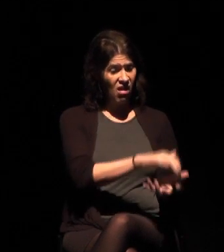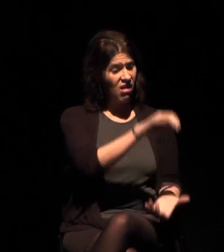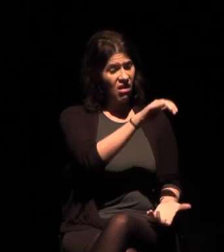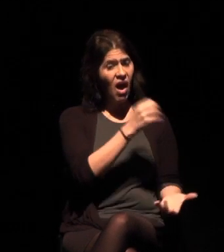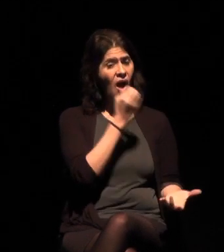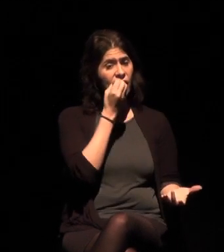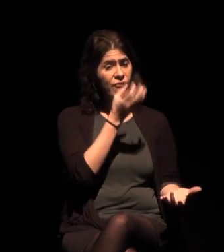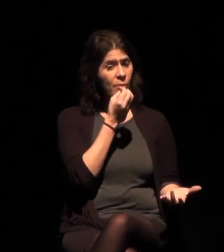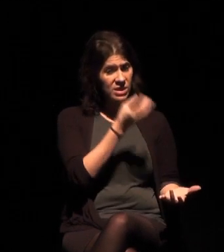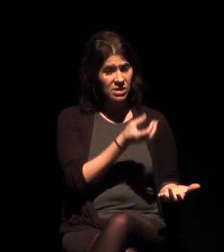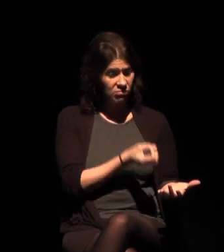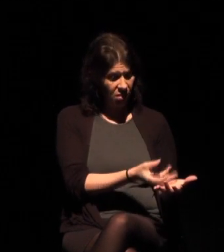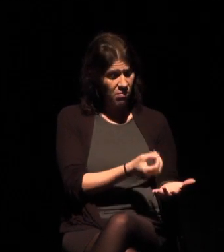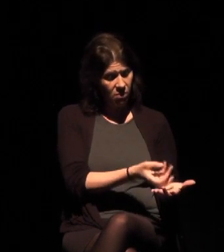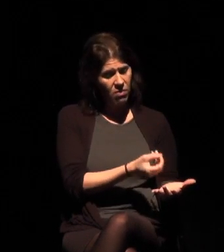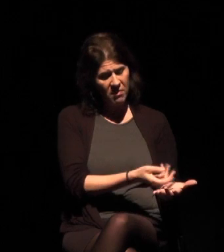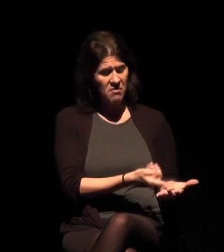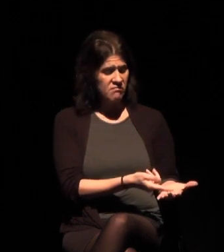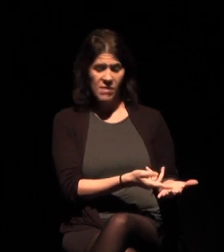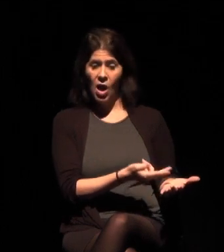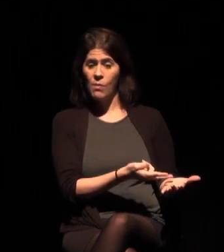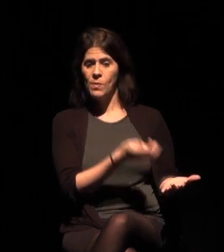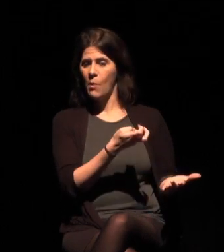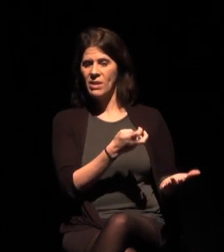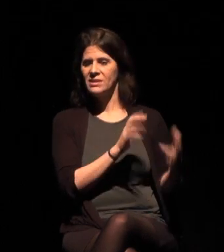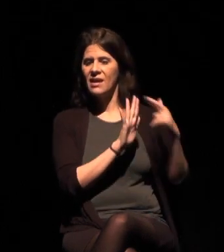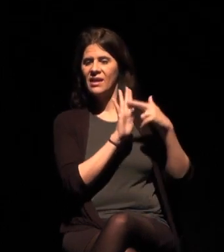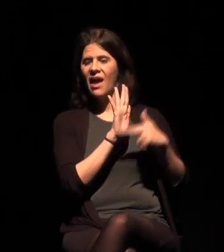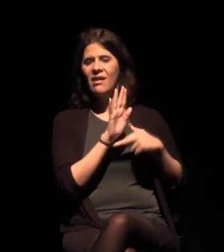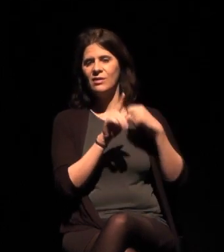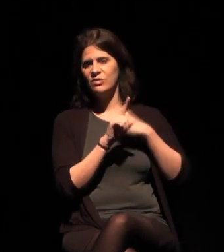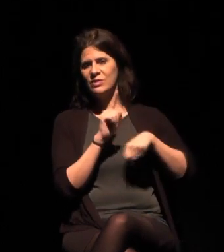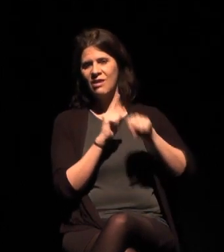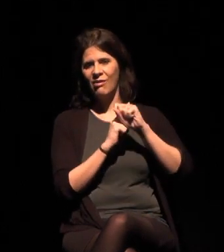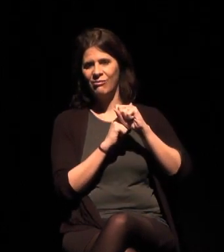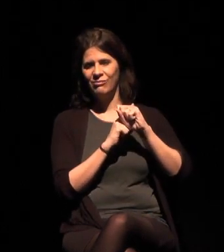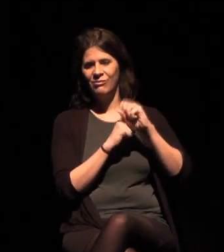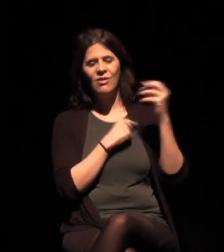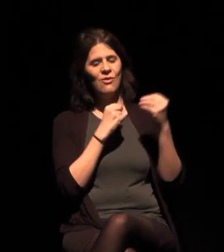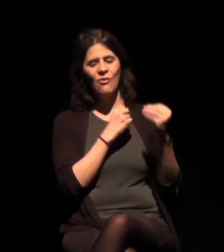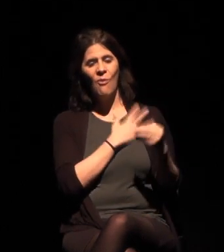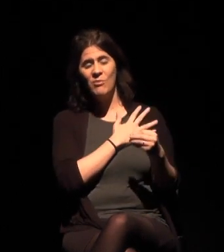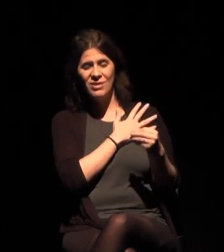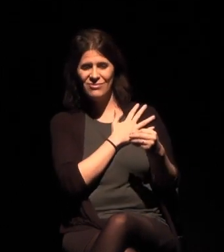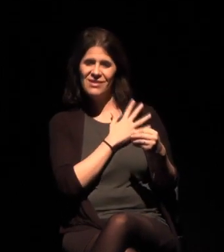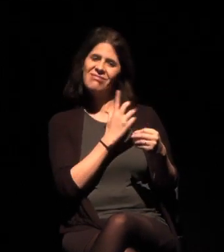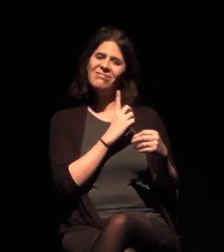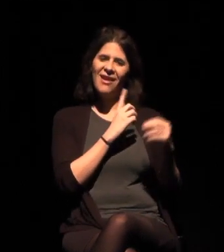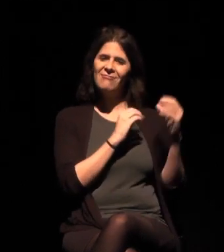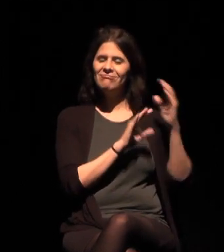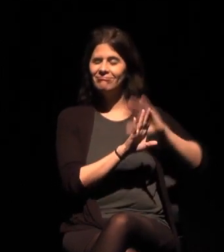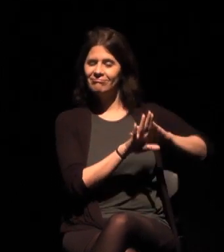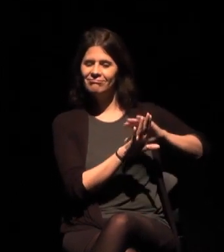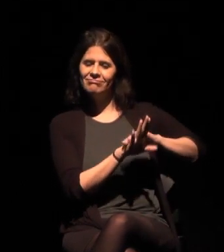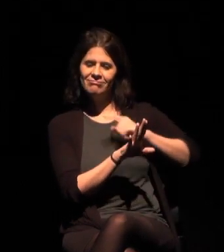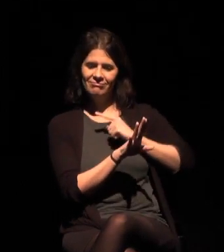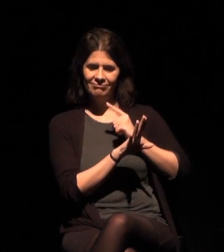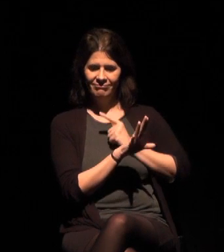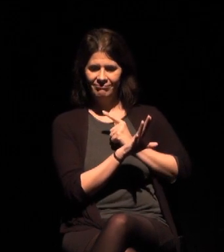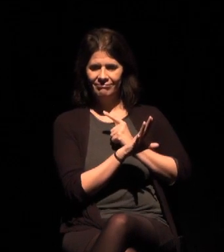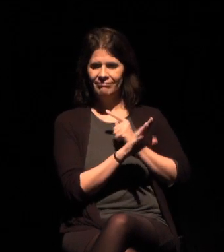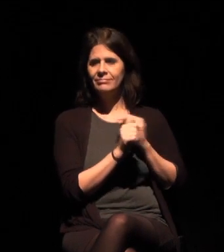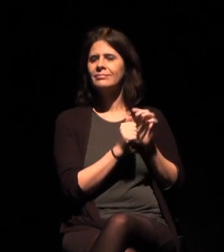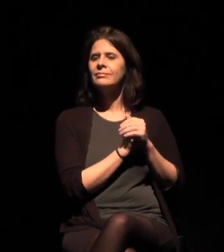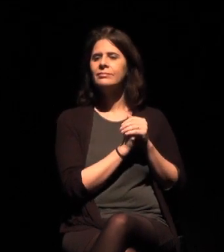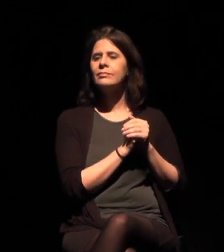você não consiga identificar o que está nos dados talvez seja simplesmente inadequado é serve também para